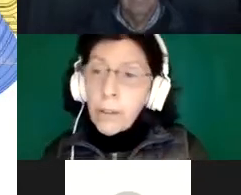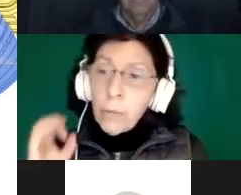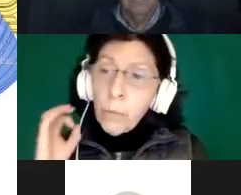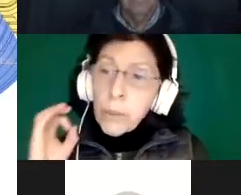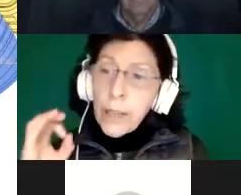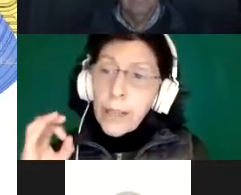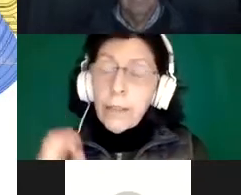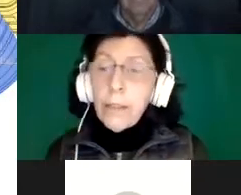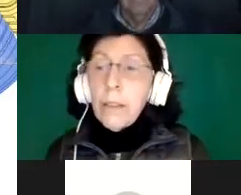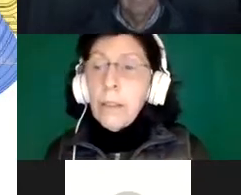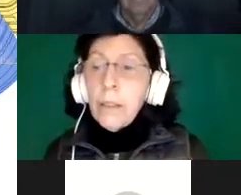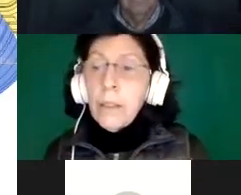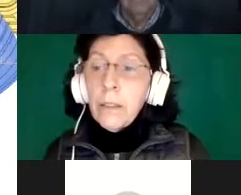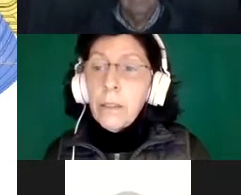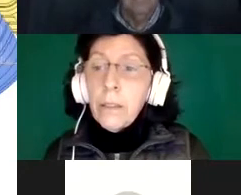vezes modelar